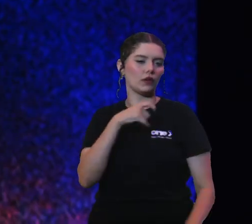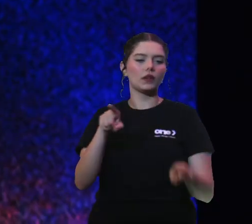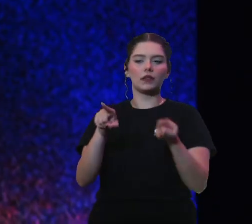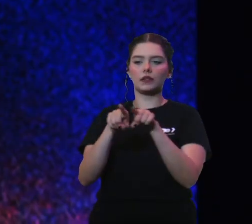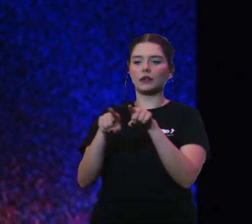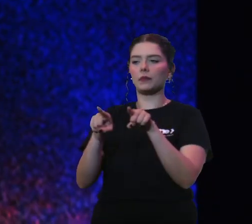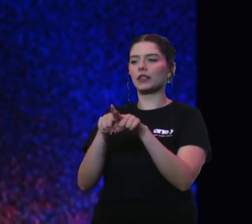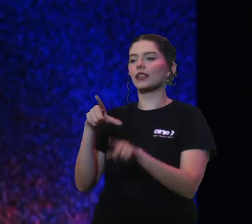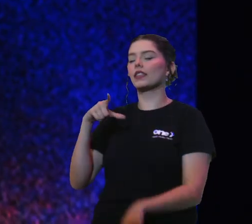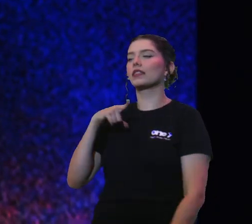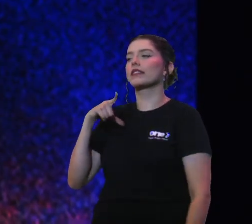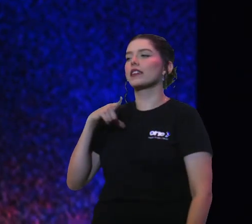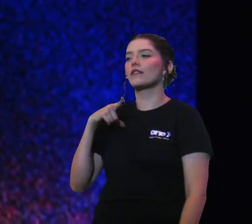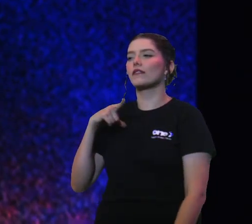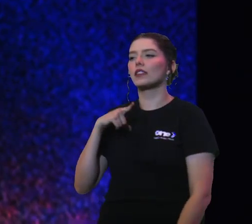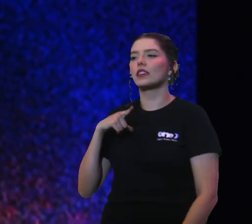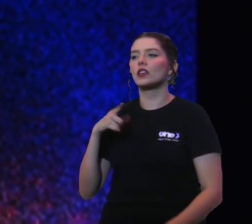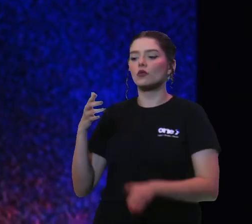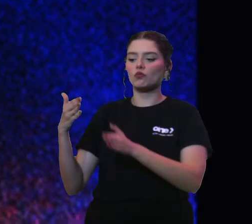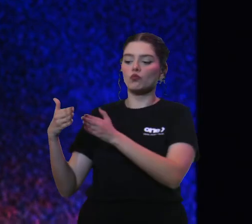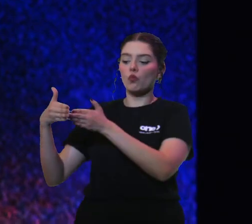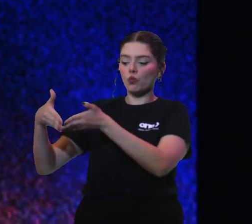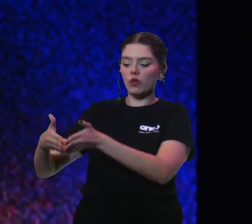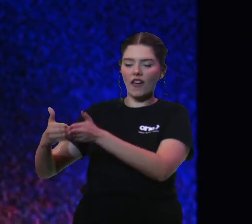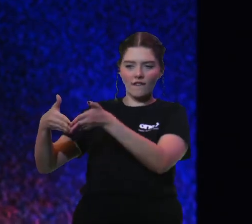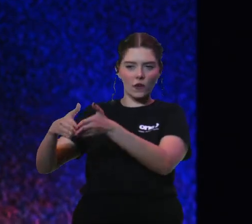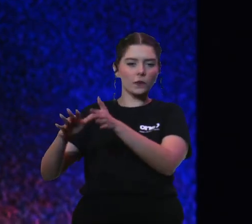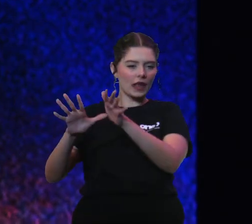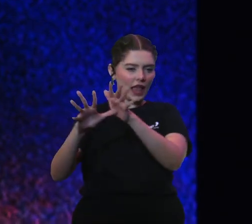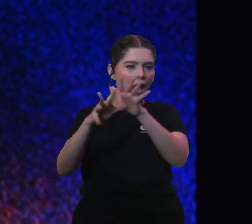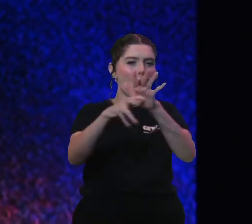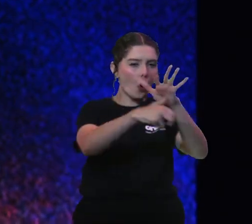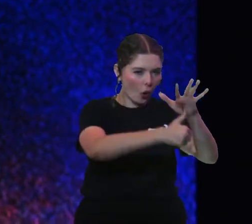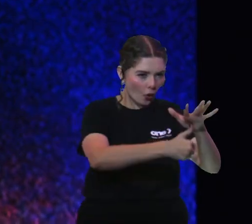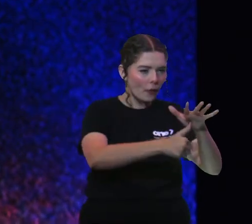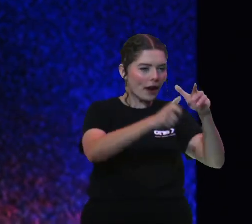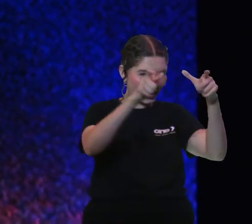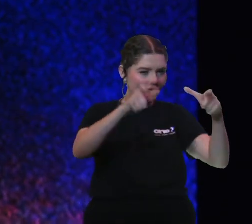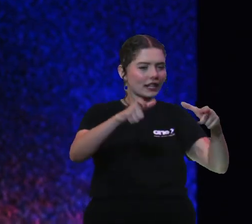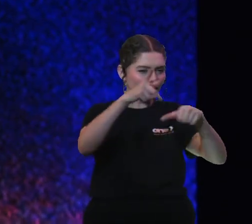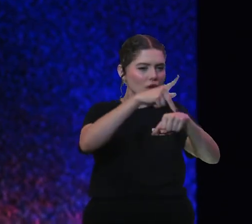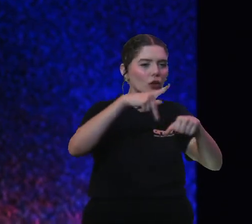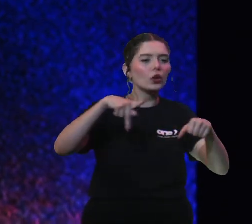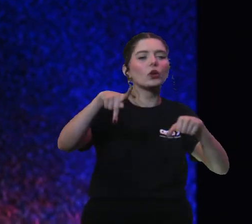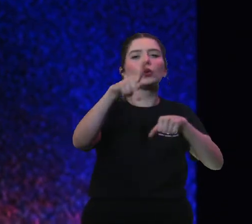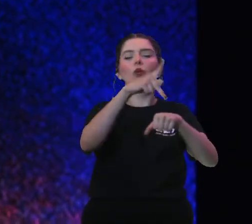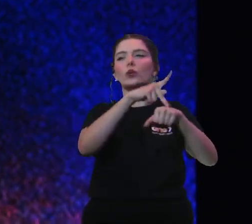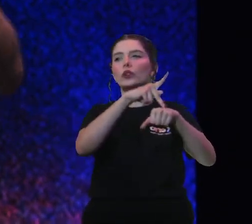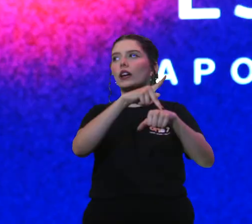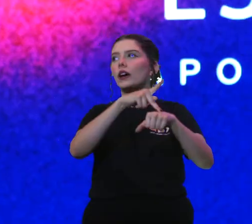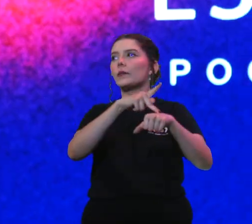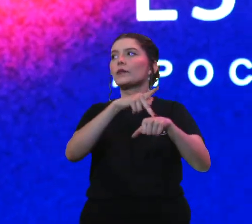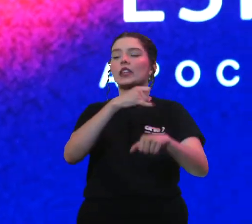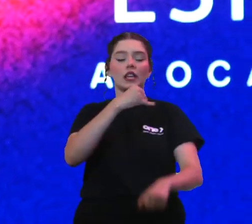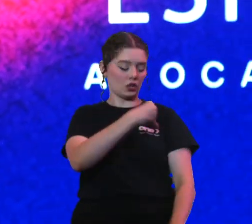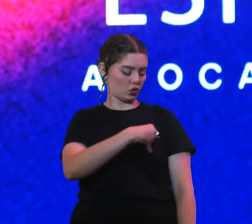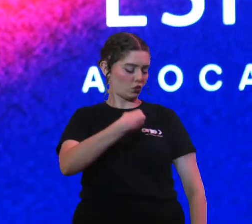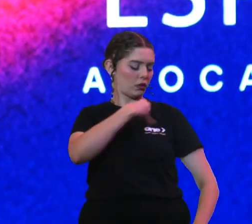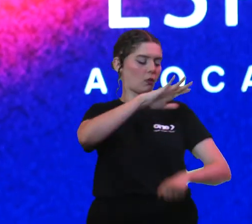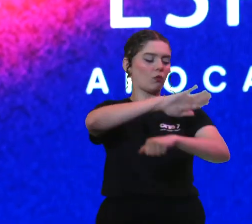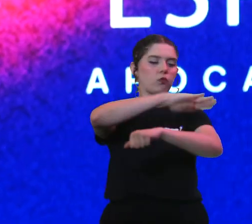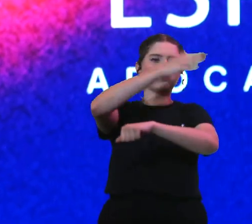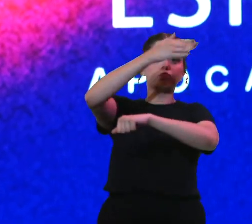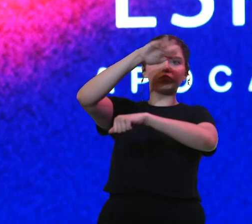tentativa da invasão de alguns piratas para saquear aquela ilha. João sobe até a colina